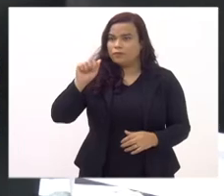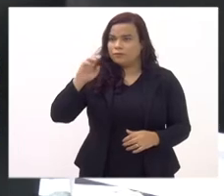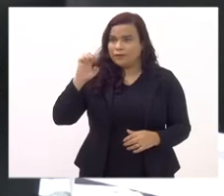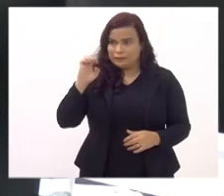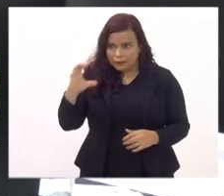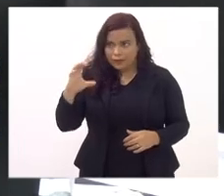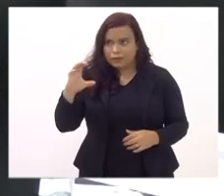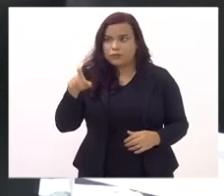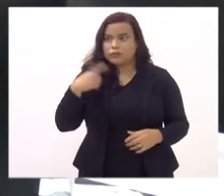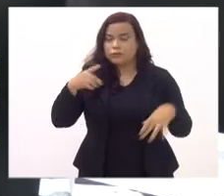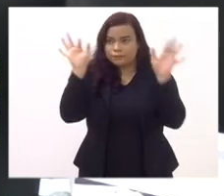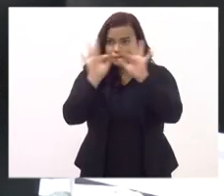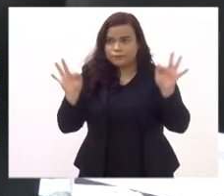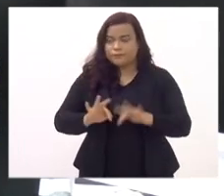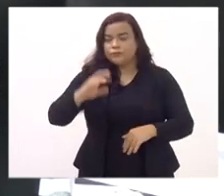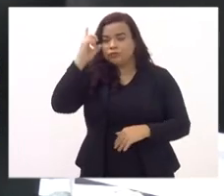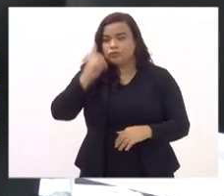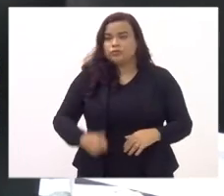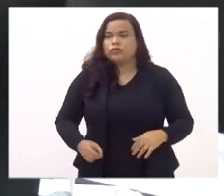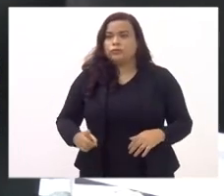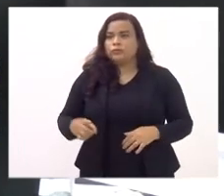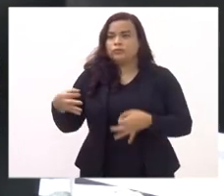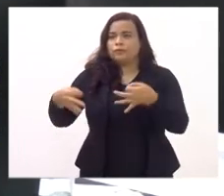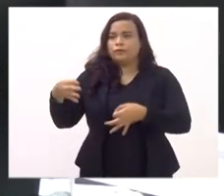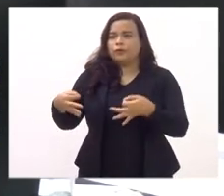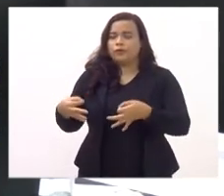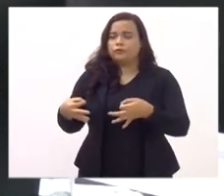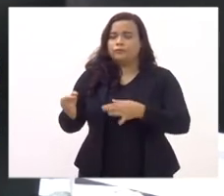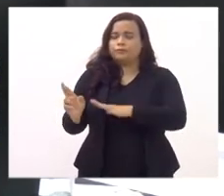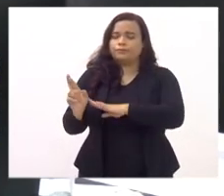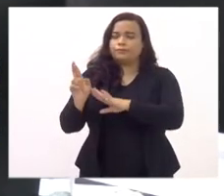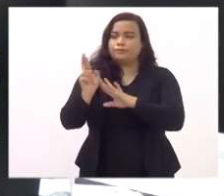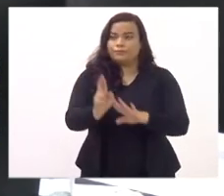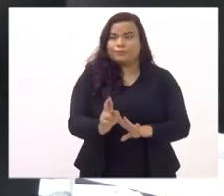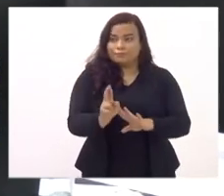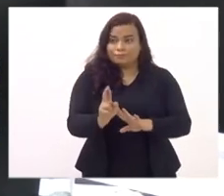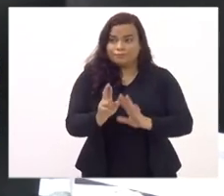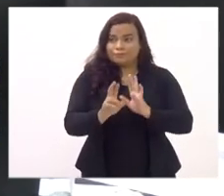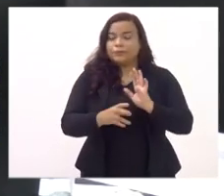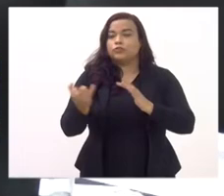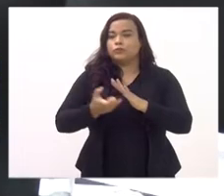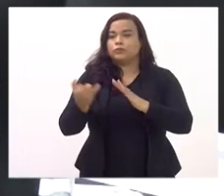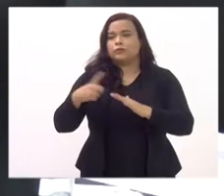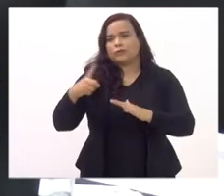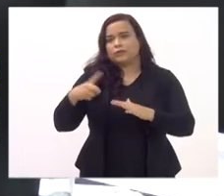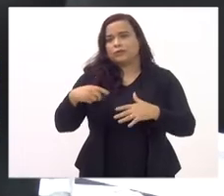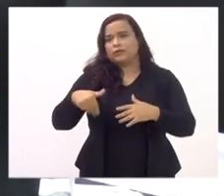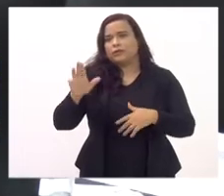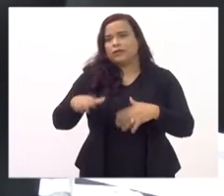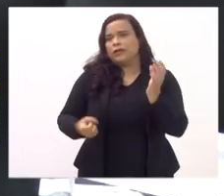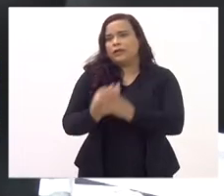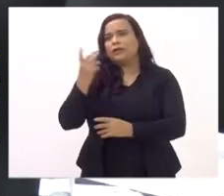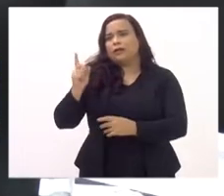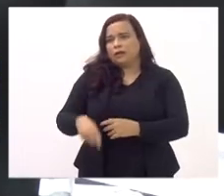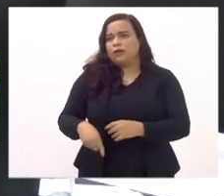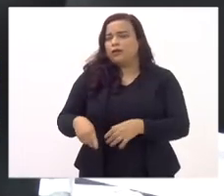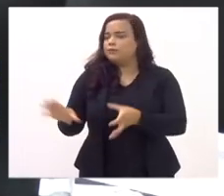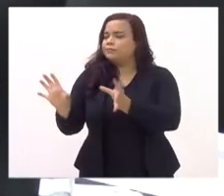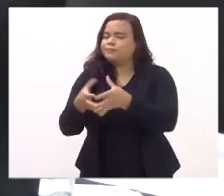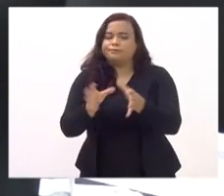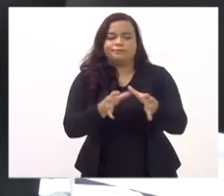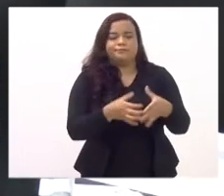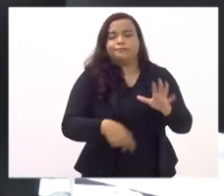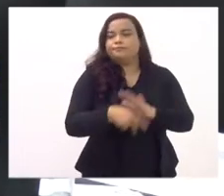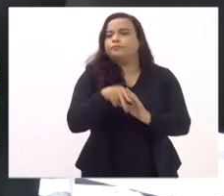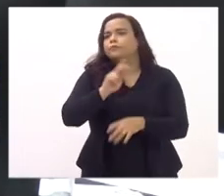o Fórum de Diretores esteja aqui representando essa instituição. Afinal, quem constrói a instituição é seu corpo docente, são seus